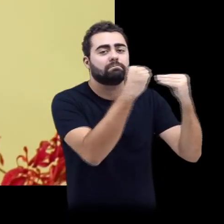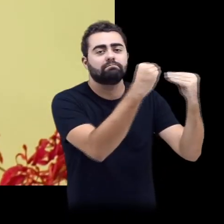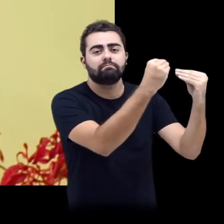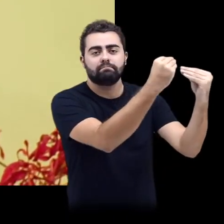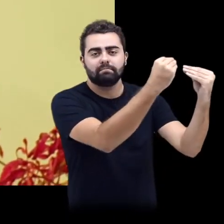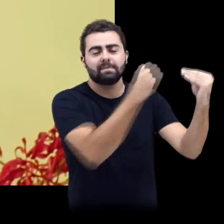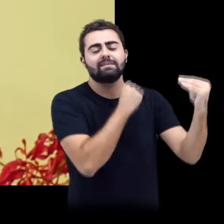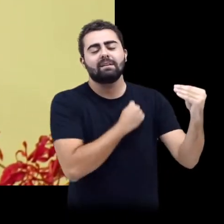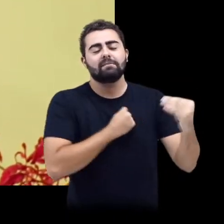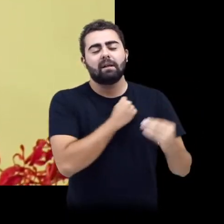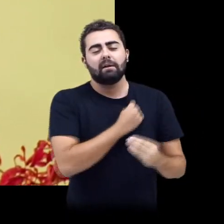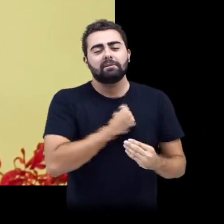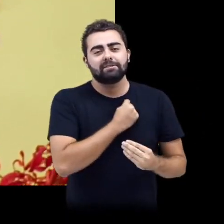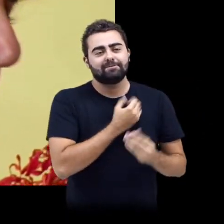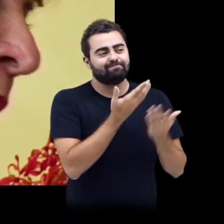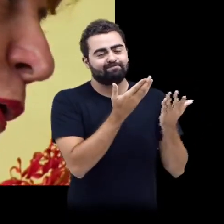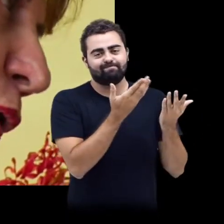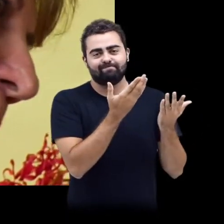saudade.